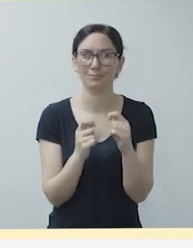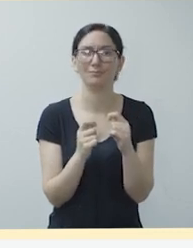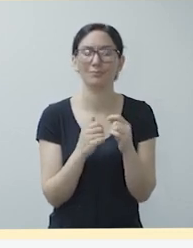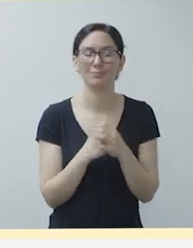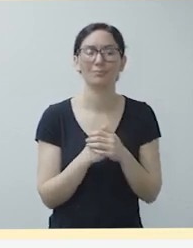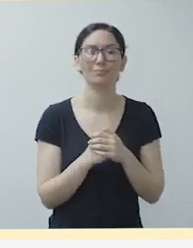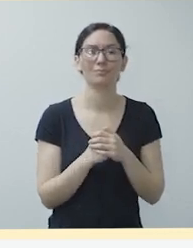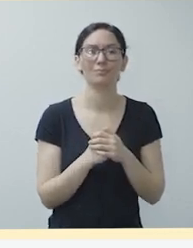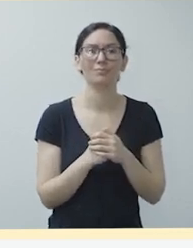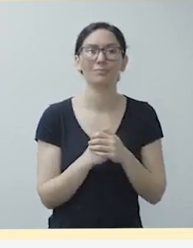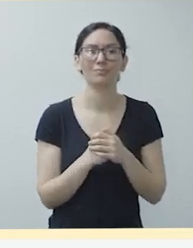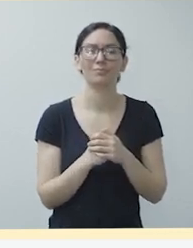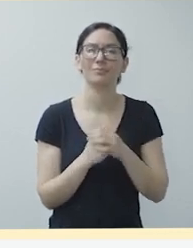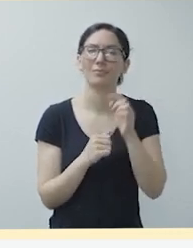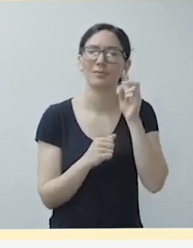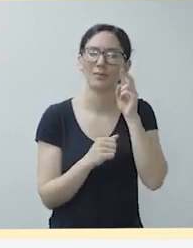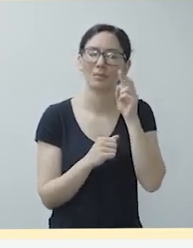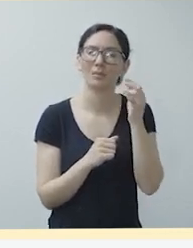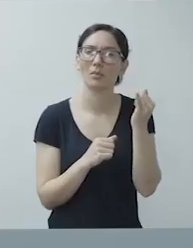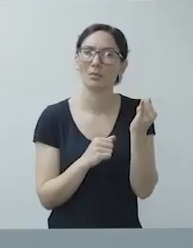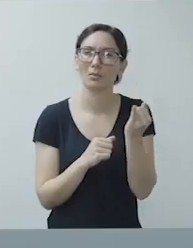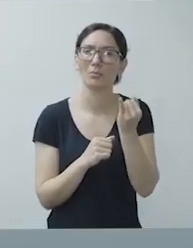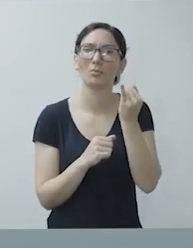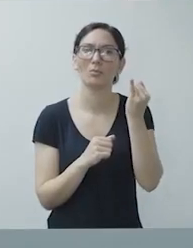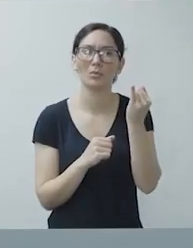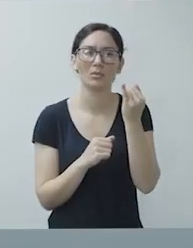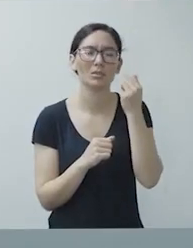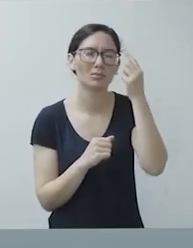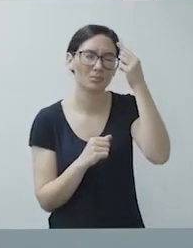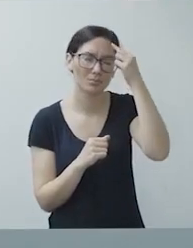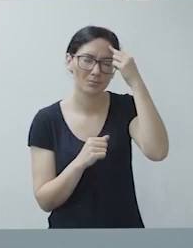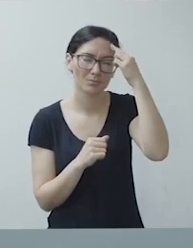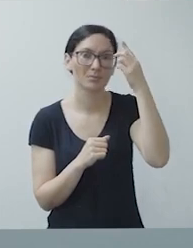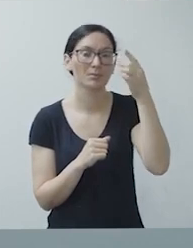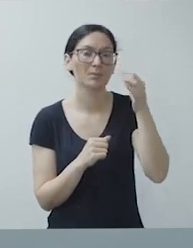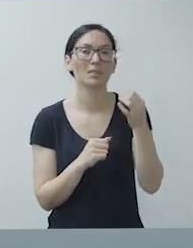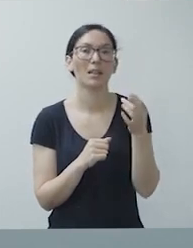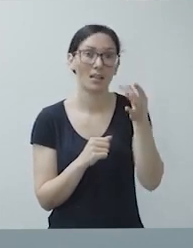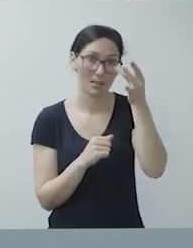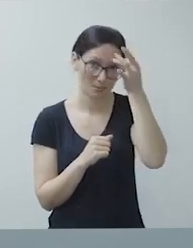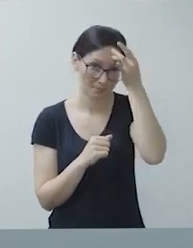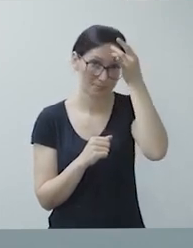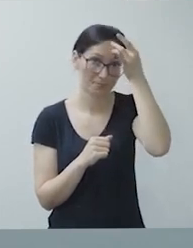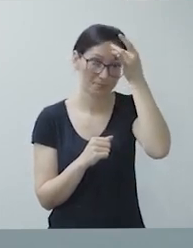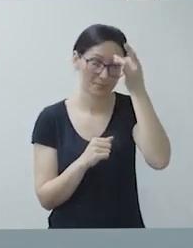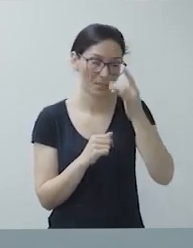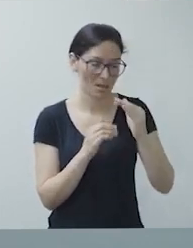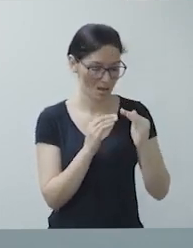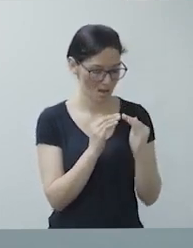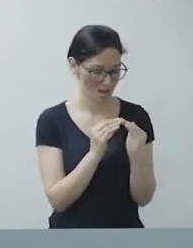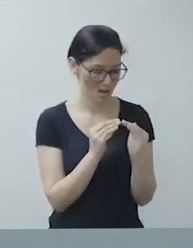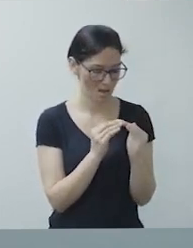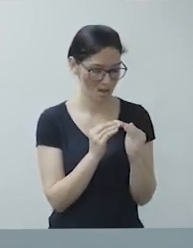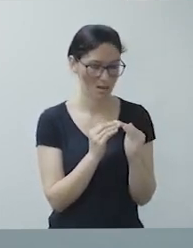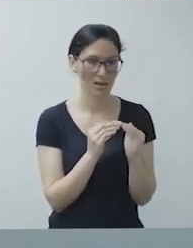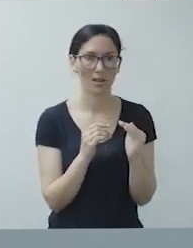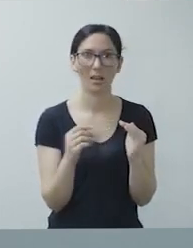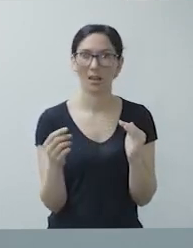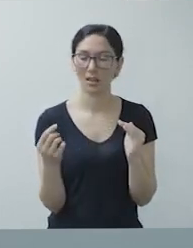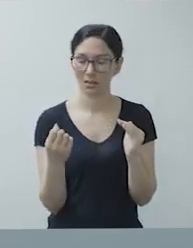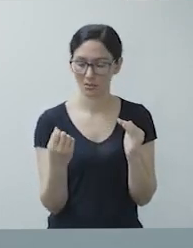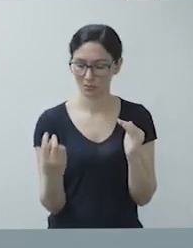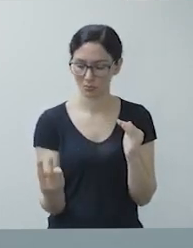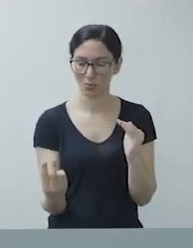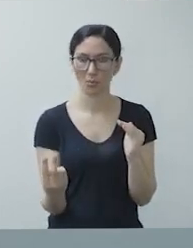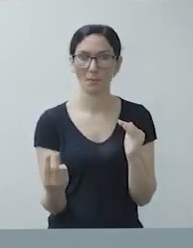dois pássaros. É importante a gente guardar essa informação. Que em cada casinha, nós temos